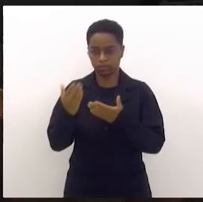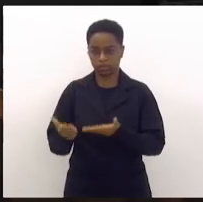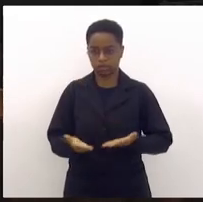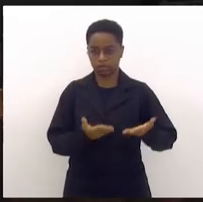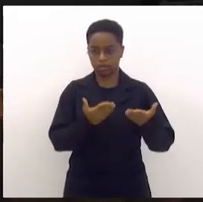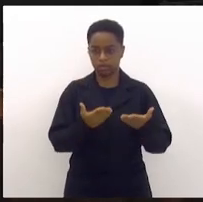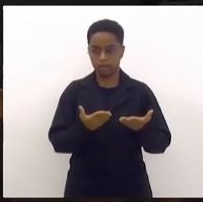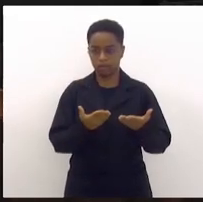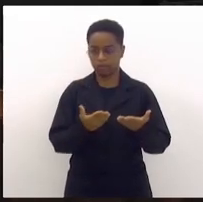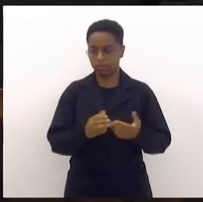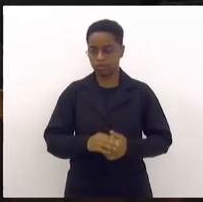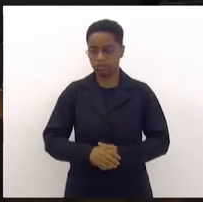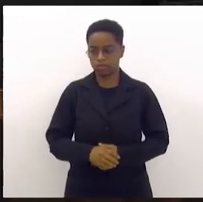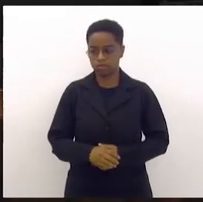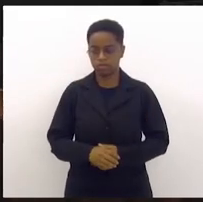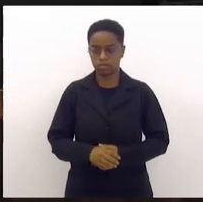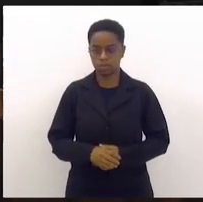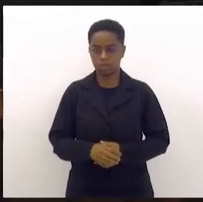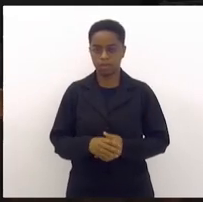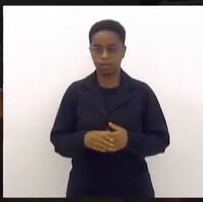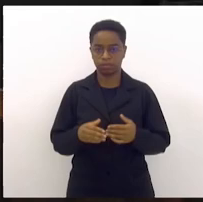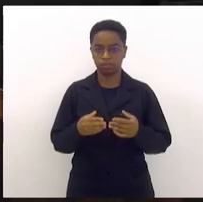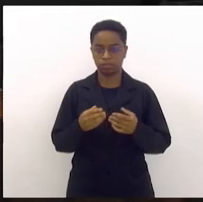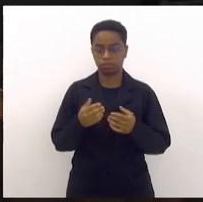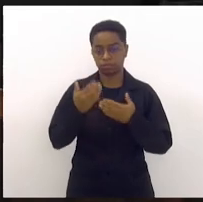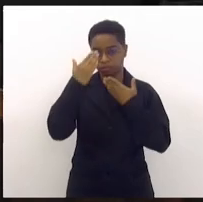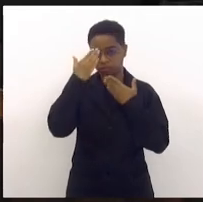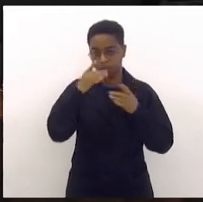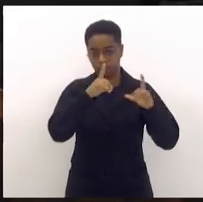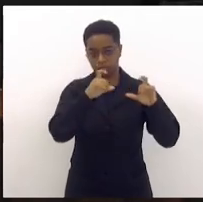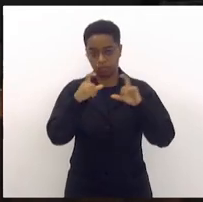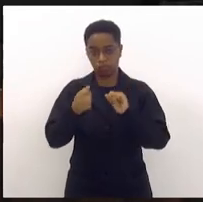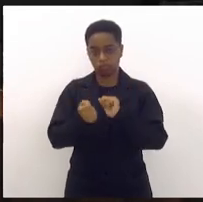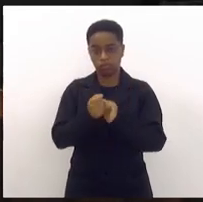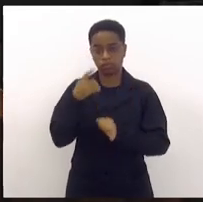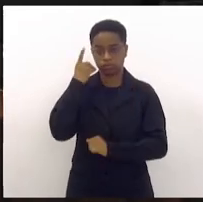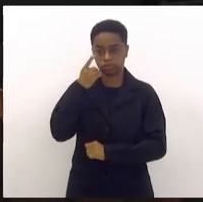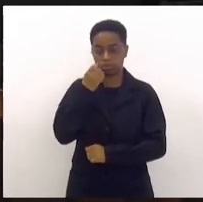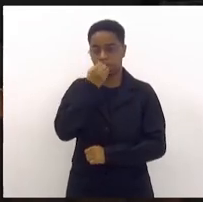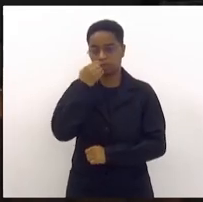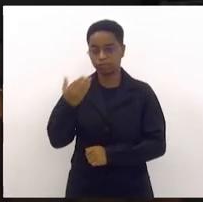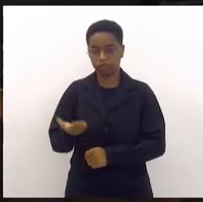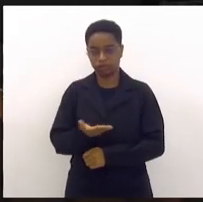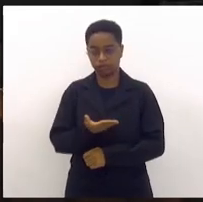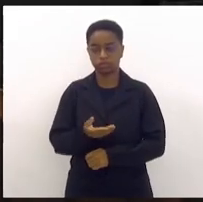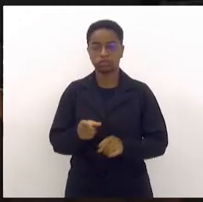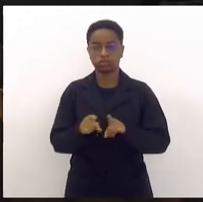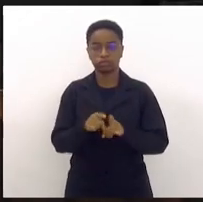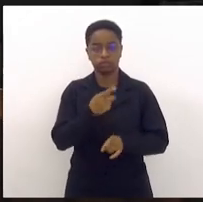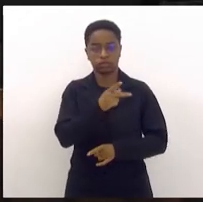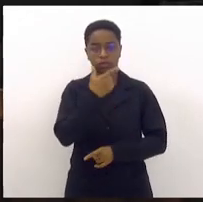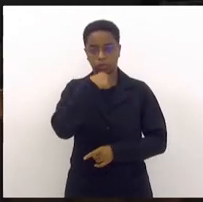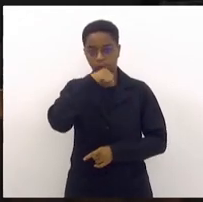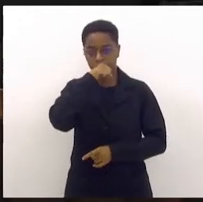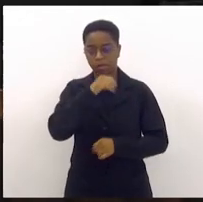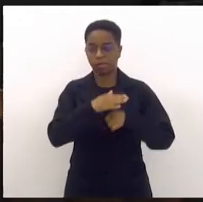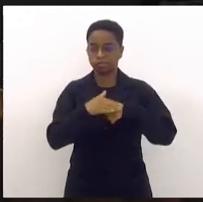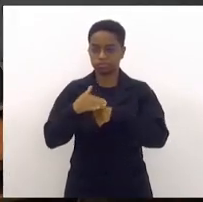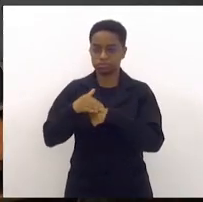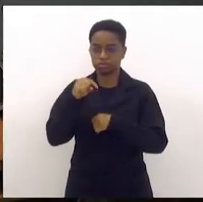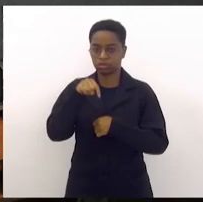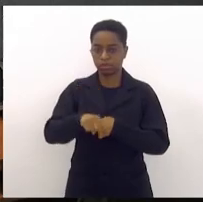estava ocupada aí tirando foto com os deputados. Seja muito bem-vindo, o seu pai é muito querido aqui no nosso plenário, no